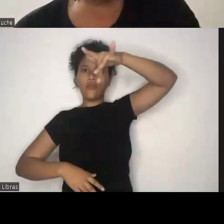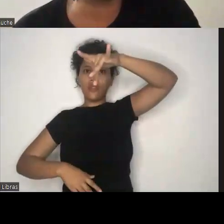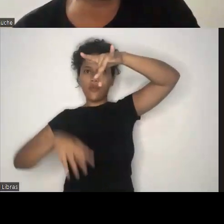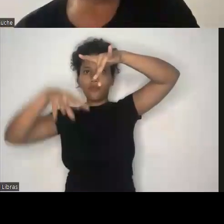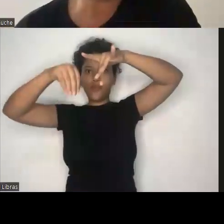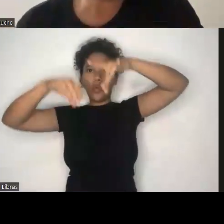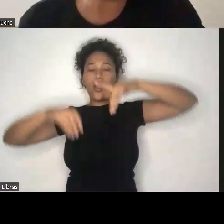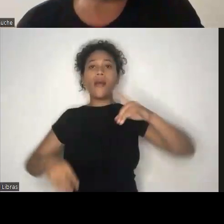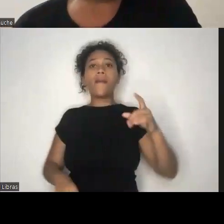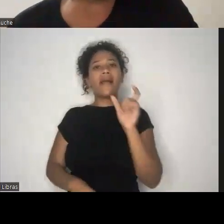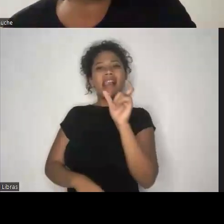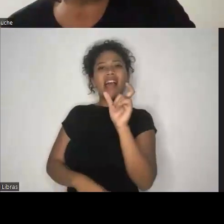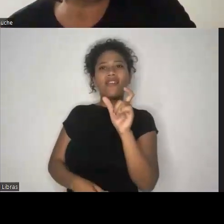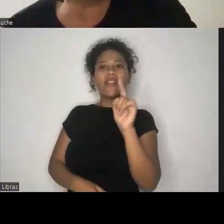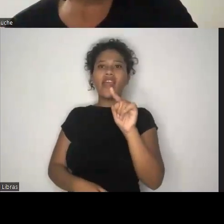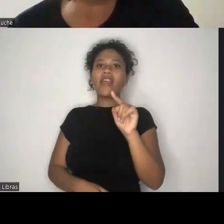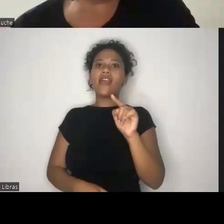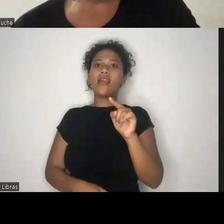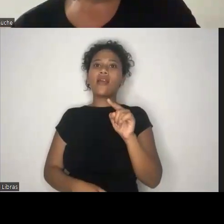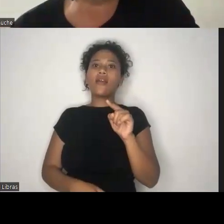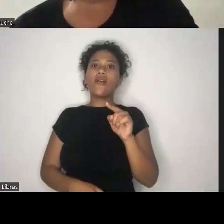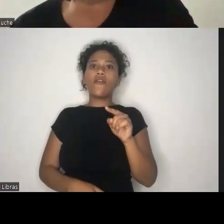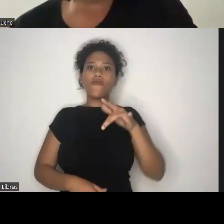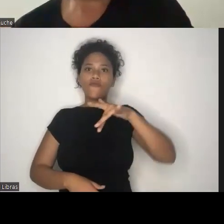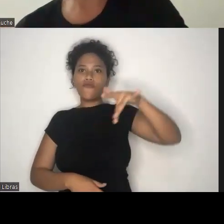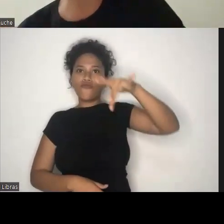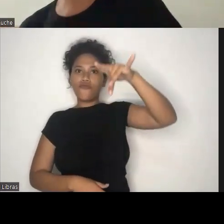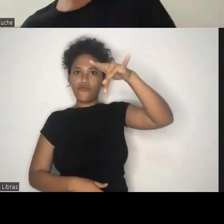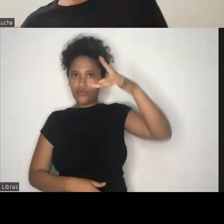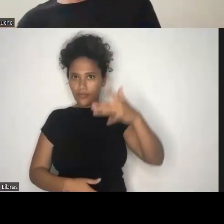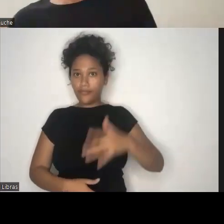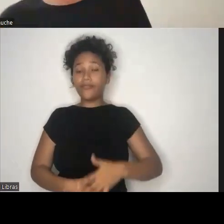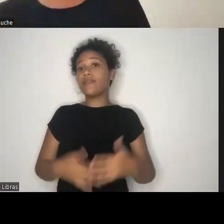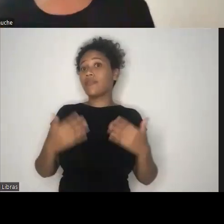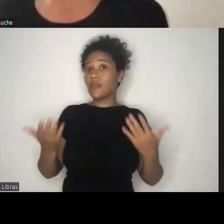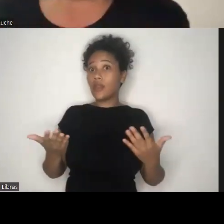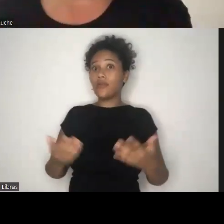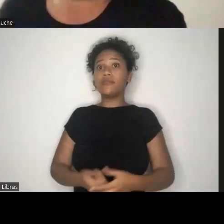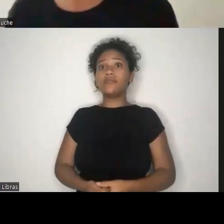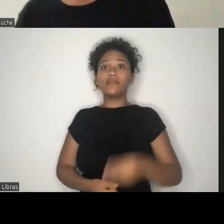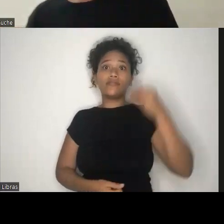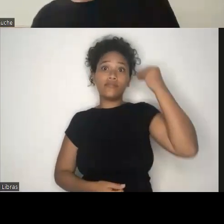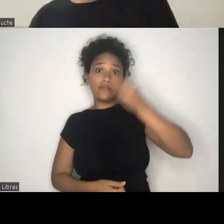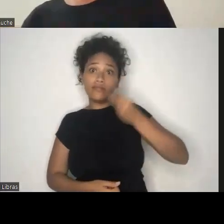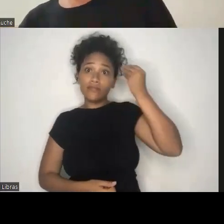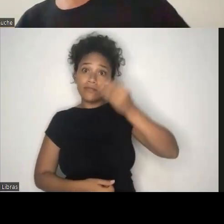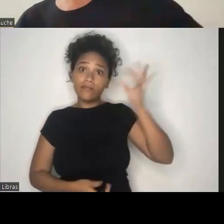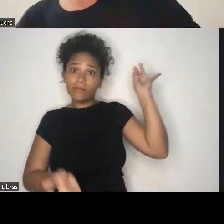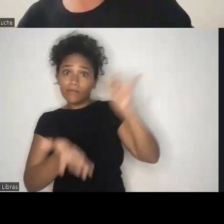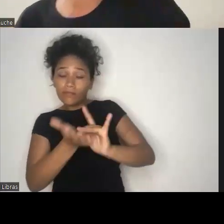palavra de um parque a gente filmou de cima de um edifício Então essas experiências realmente